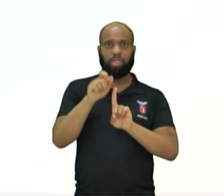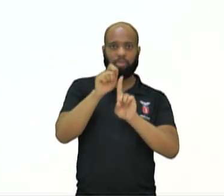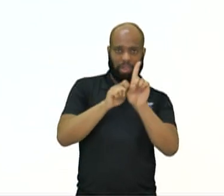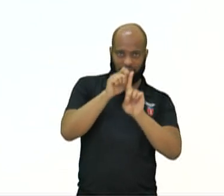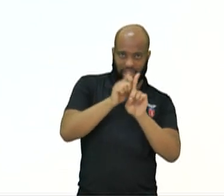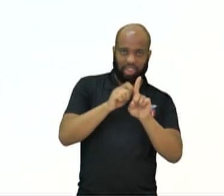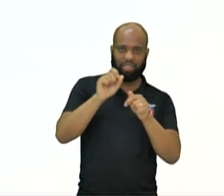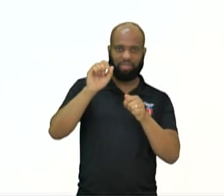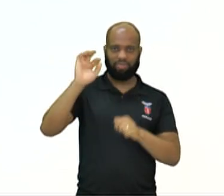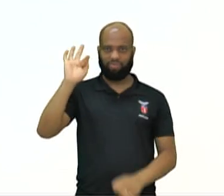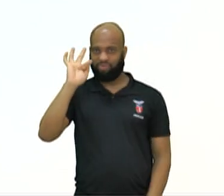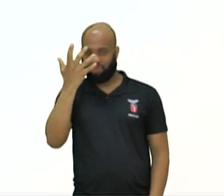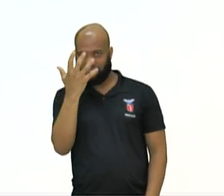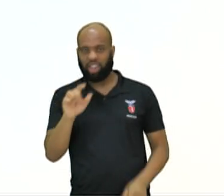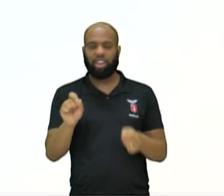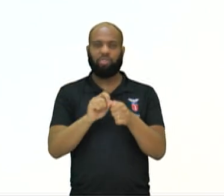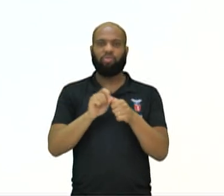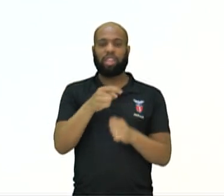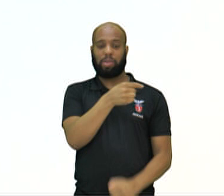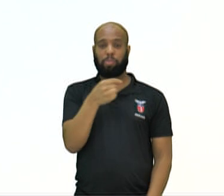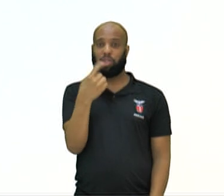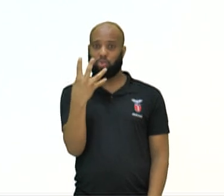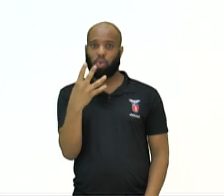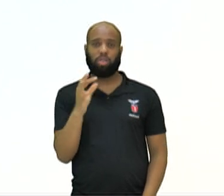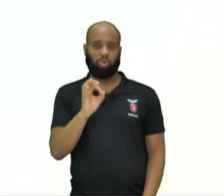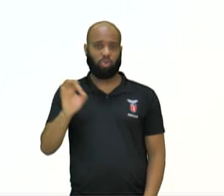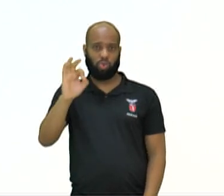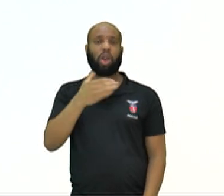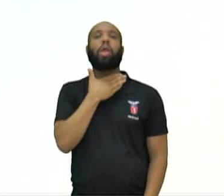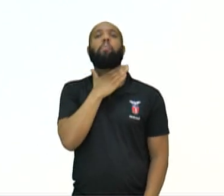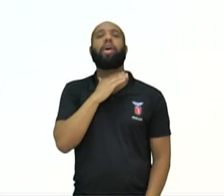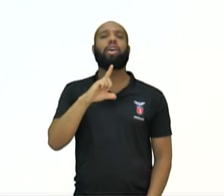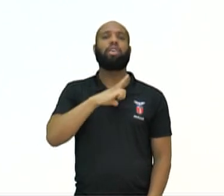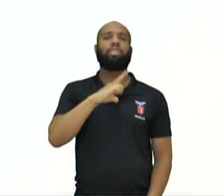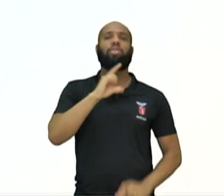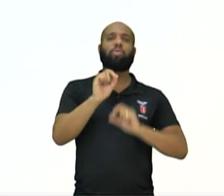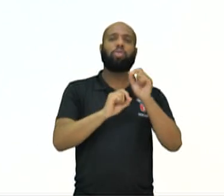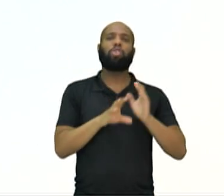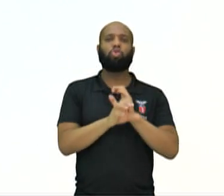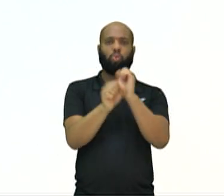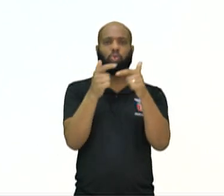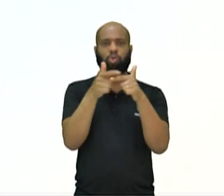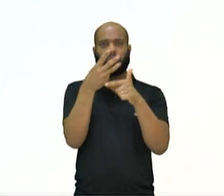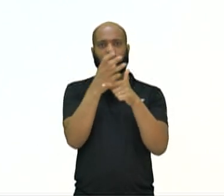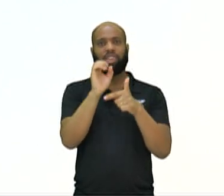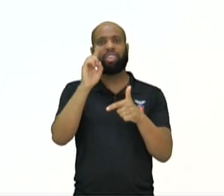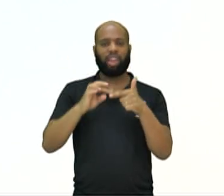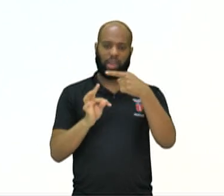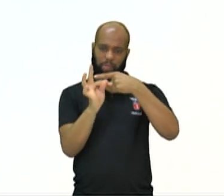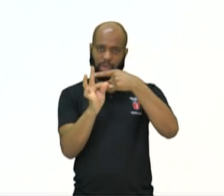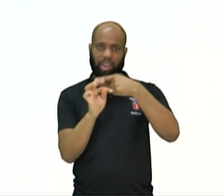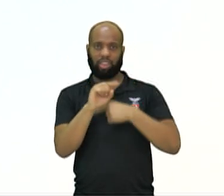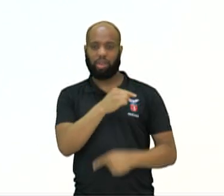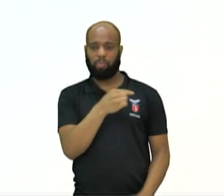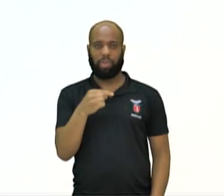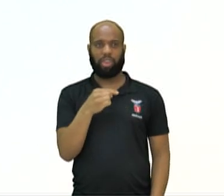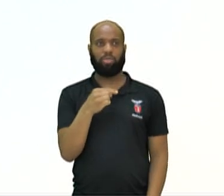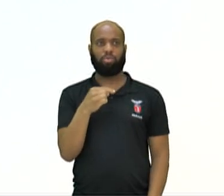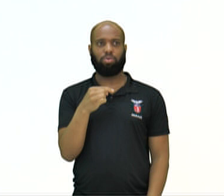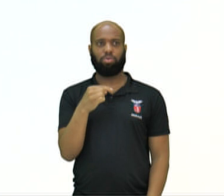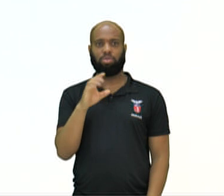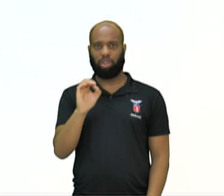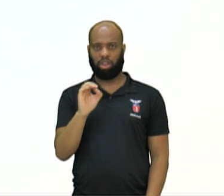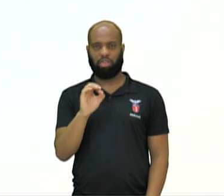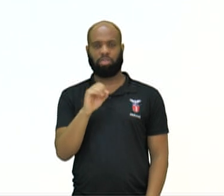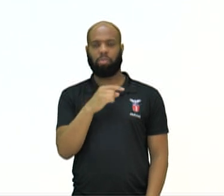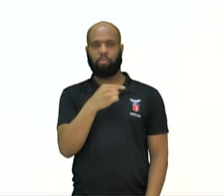em torno de menos 4 graus. Em março, a média está em torno de 0 graus. E o mês mais quente que